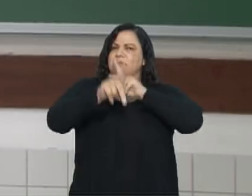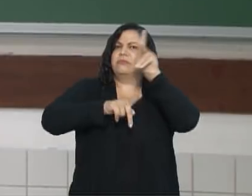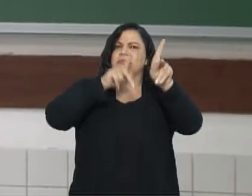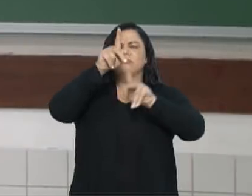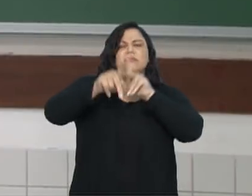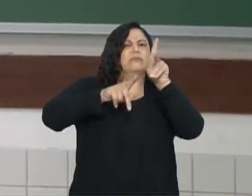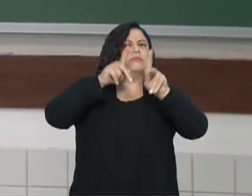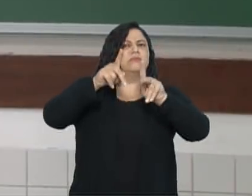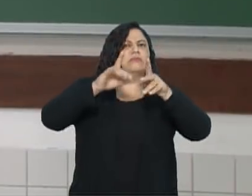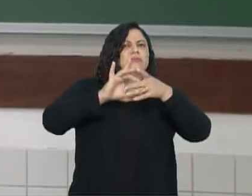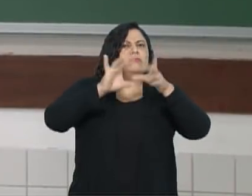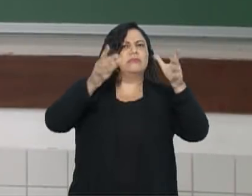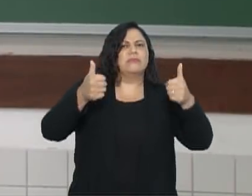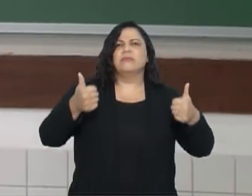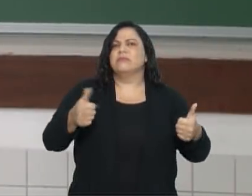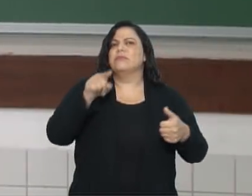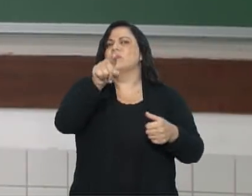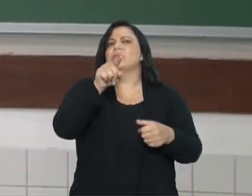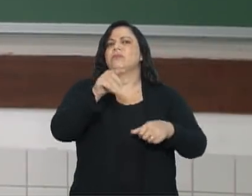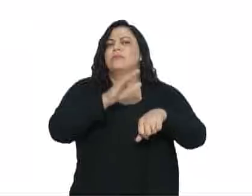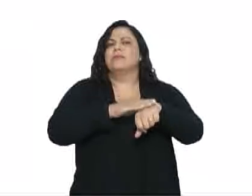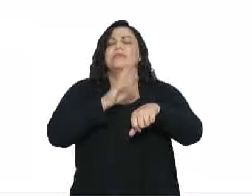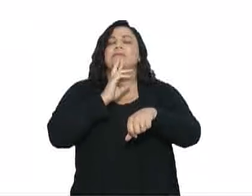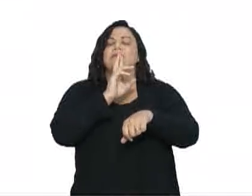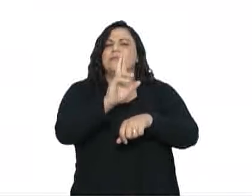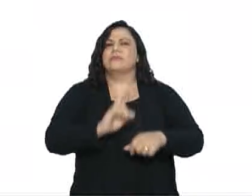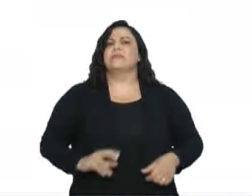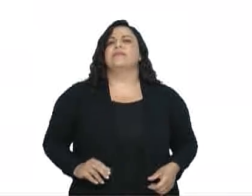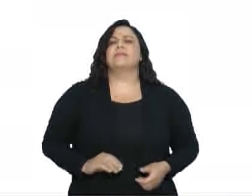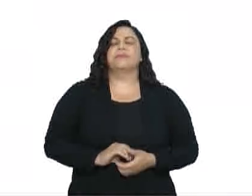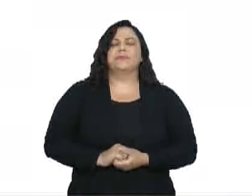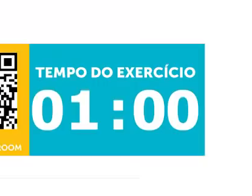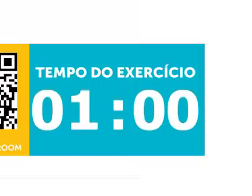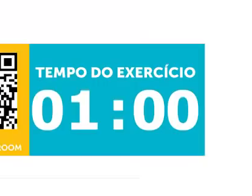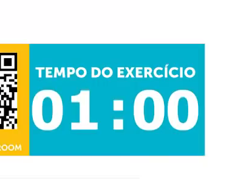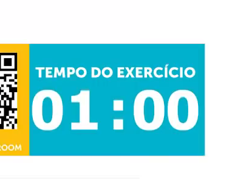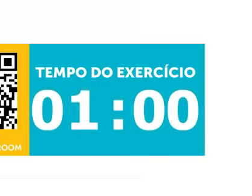O que você marcou? Vamos lá, sua vez.